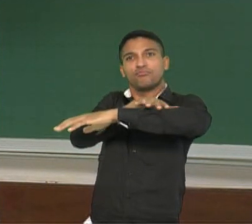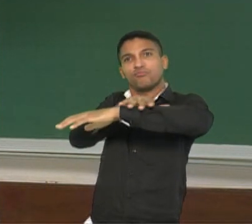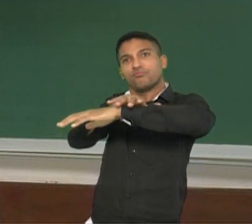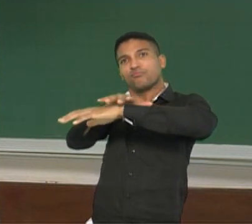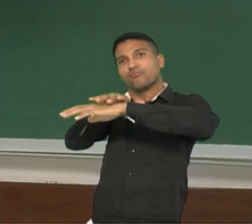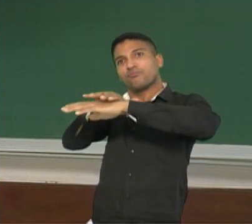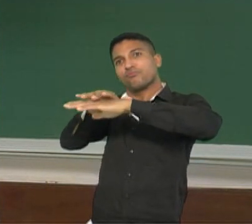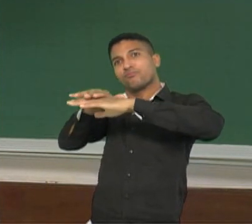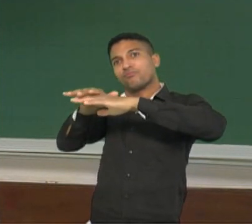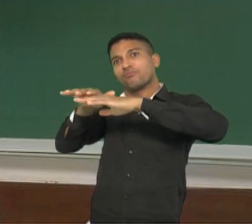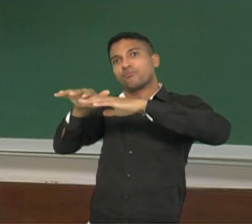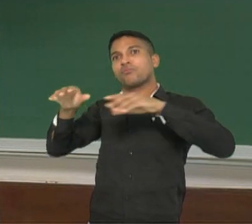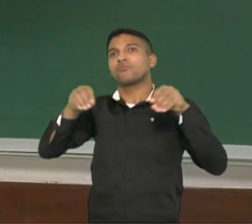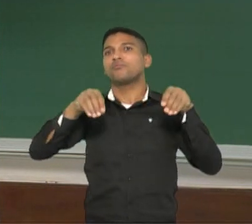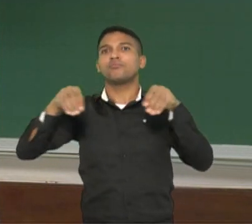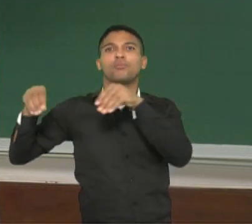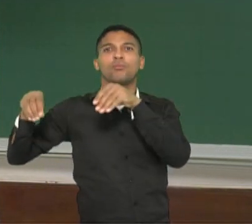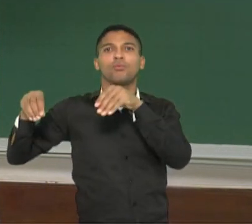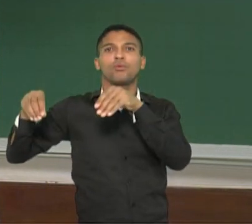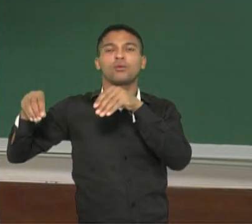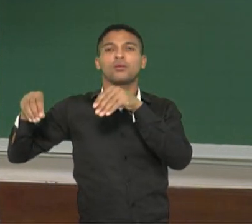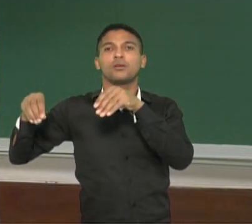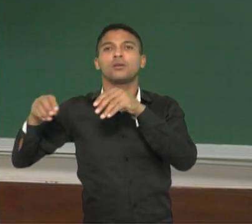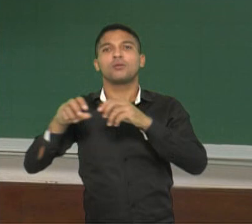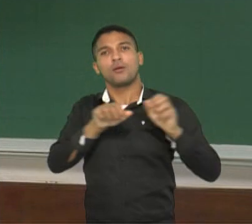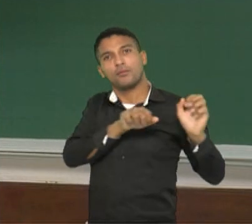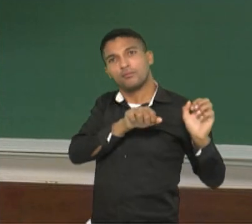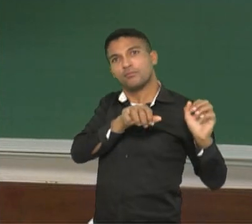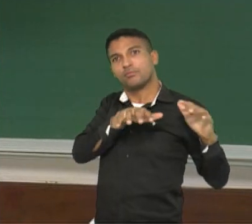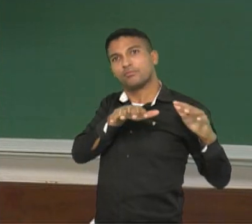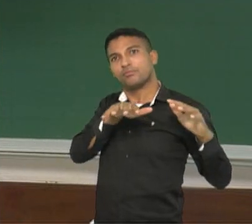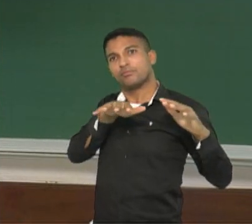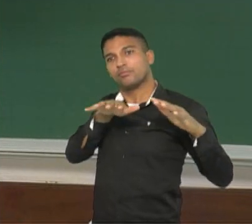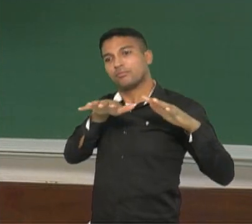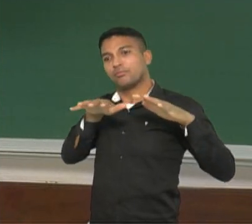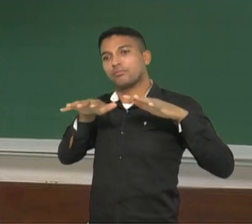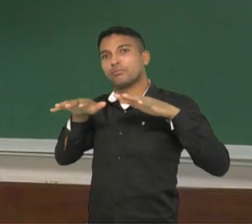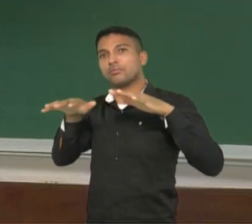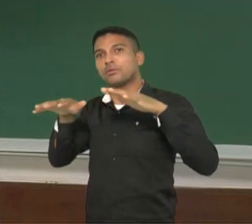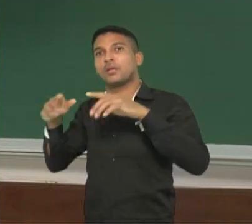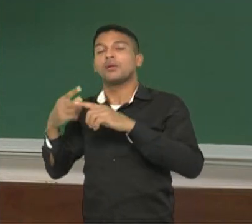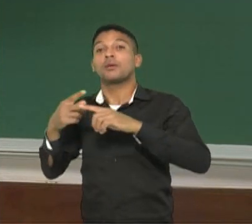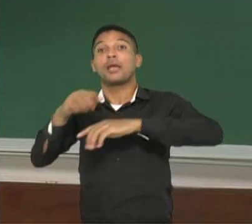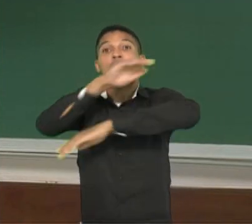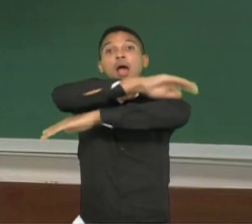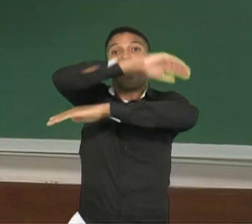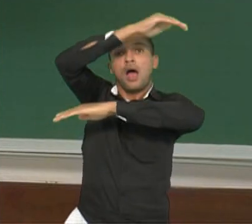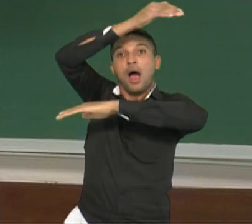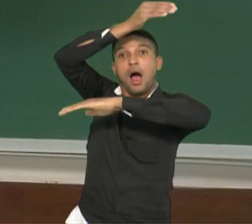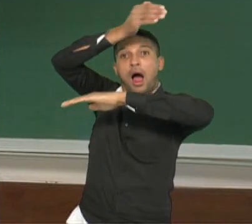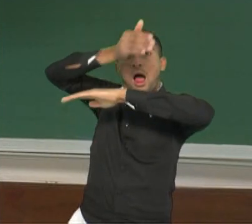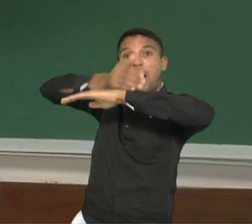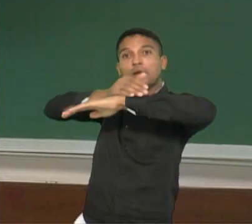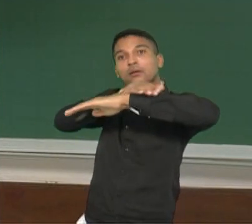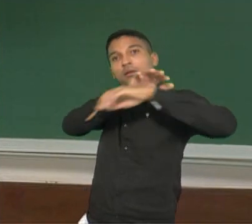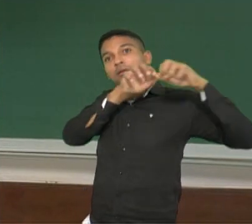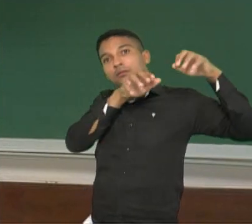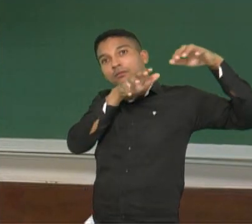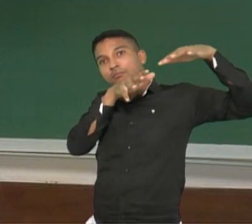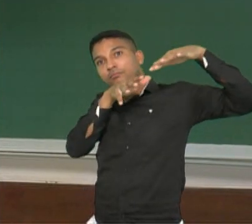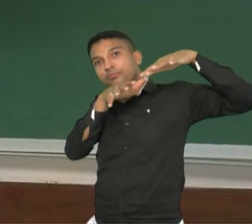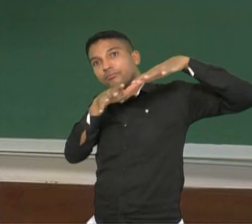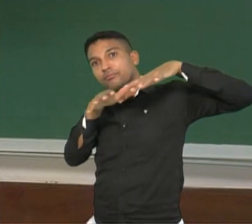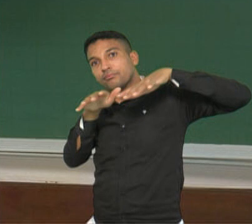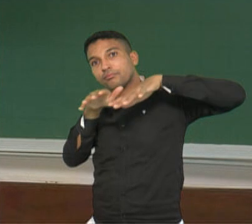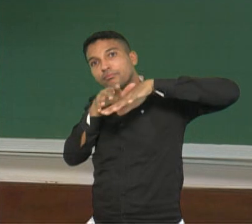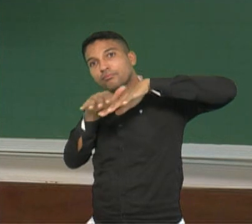solo, grande parte desses nutrientes, foram levados das áreas mais altas para as áreas mais baixas. Então, as áreas